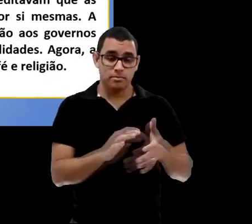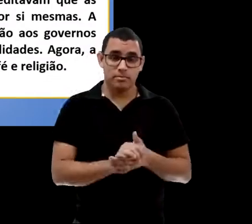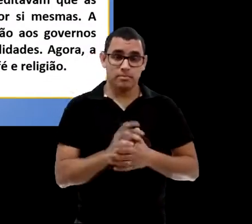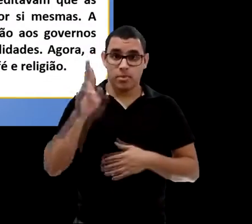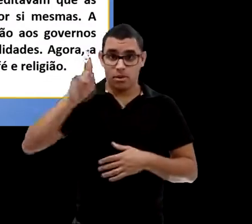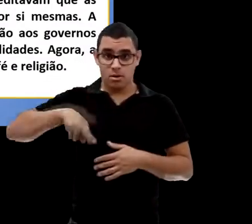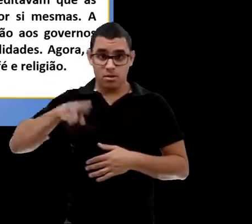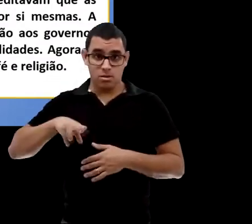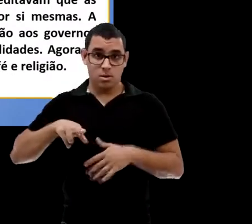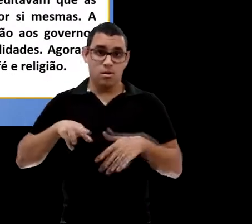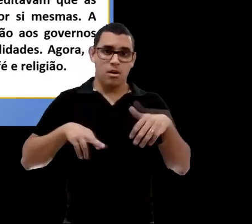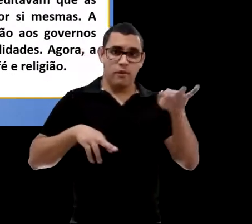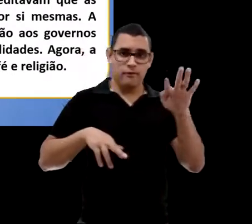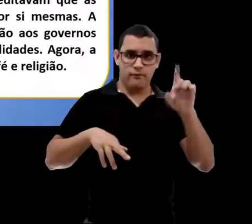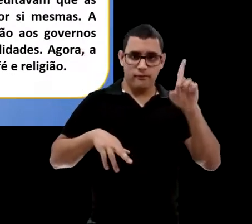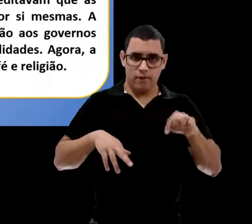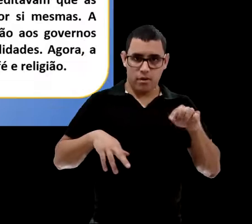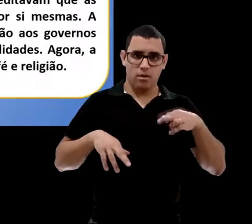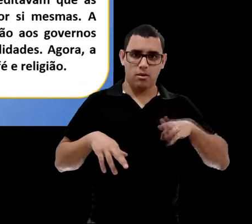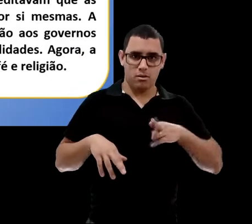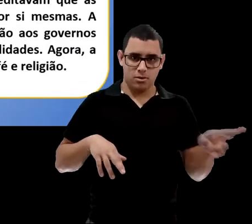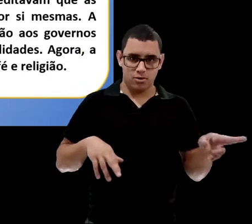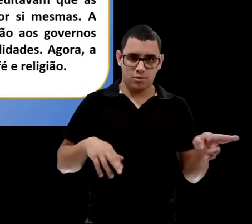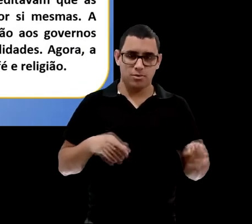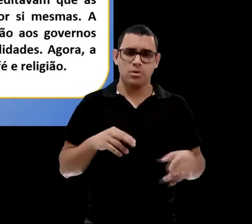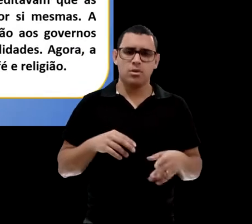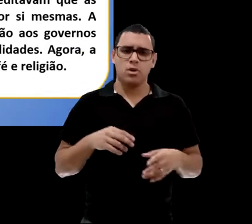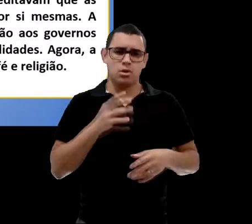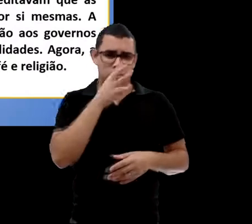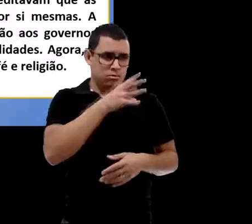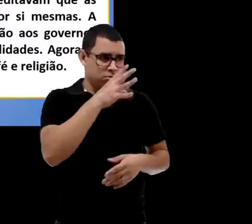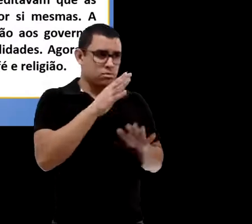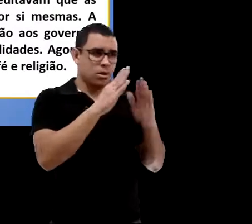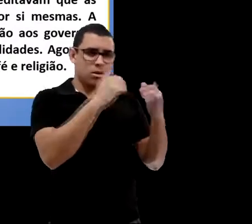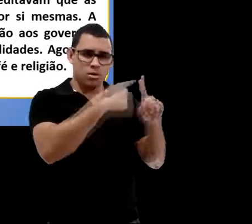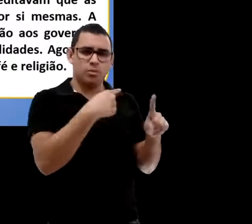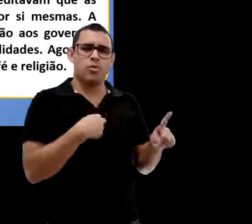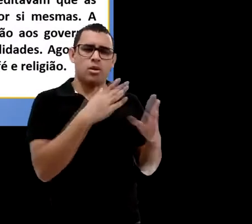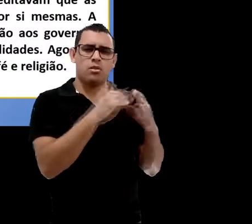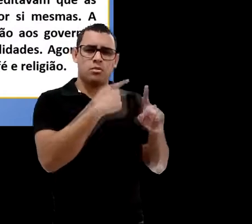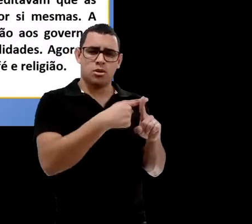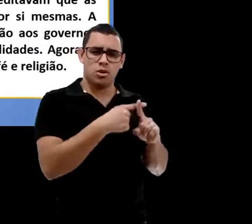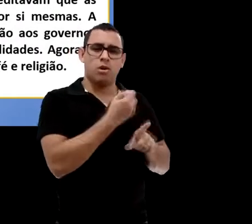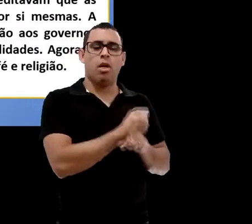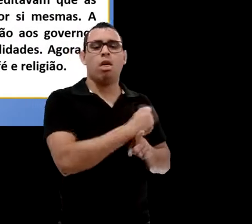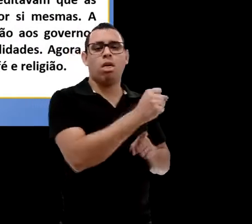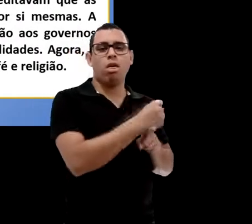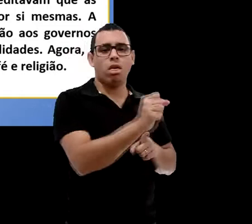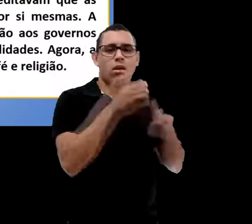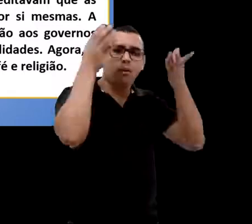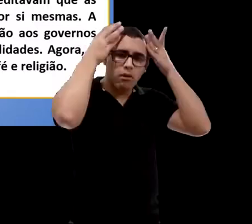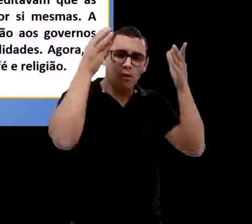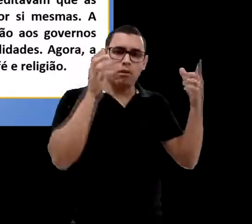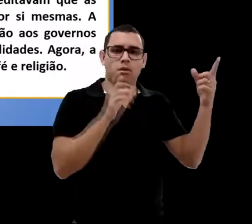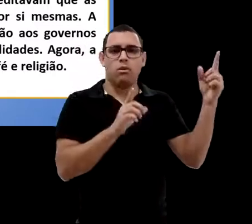essas duas coisas aí, certo? A razão e a fé e a religião. Eles eram críticos da igreja, porque naquela época também a igreja se colocava